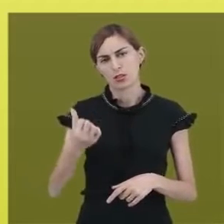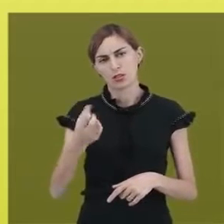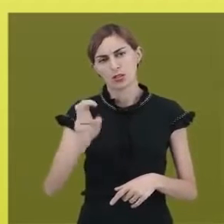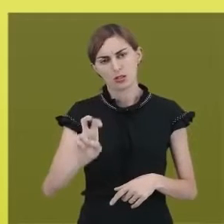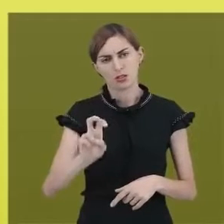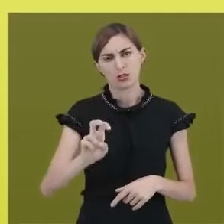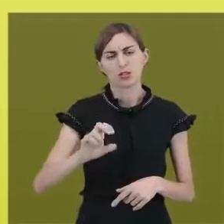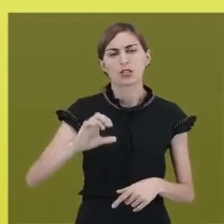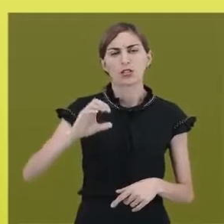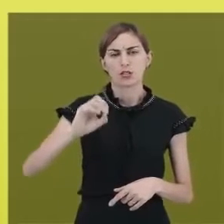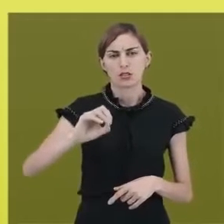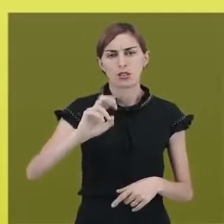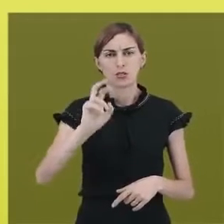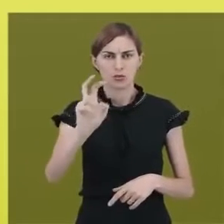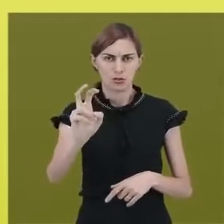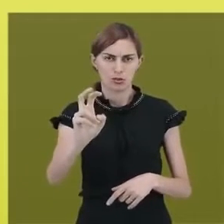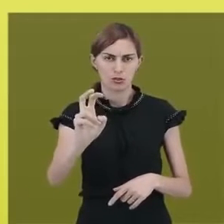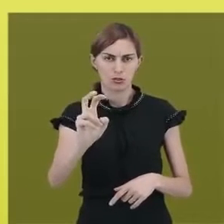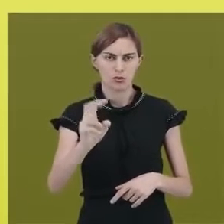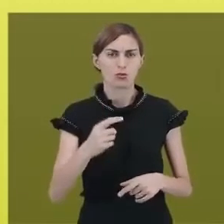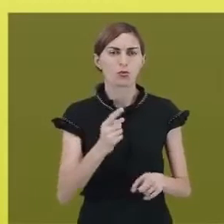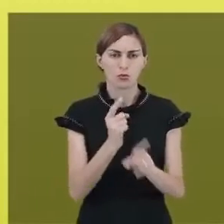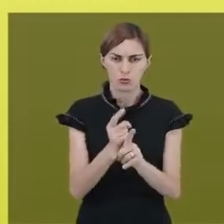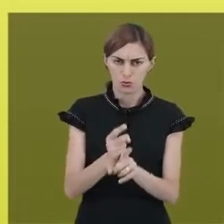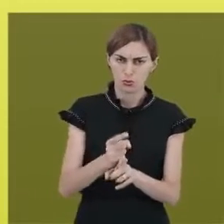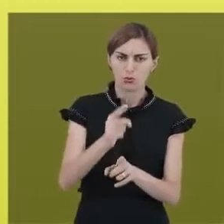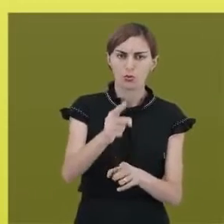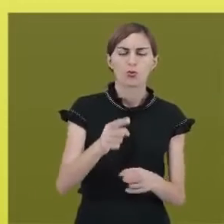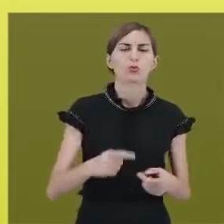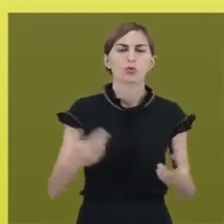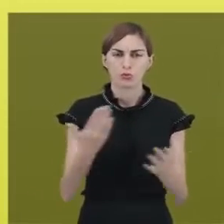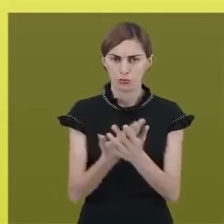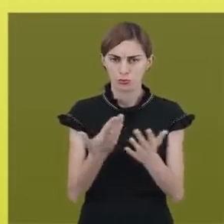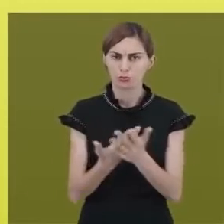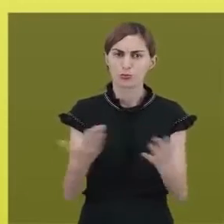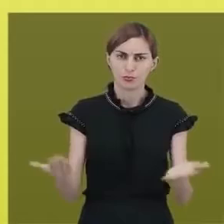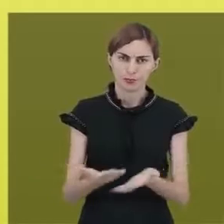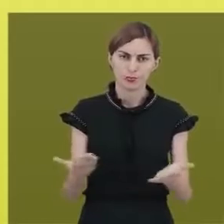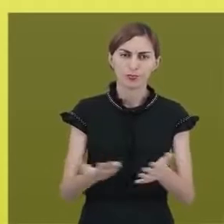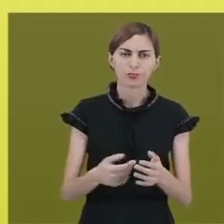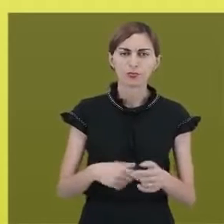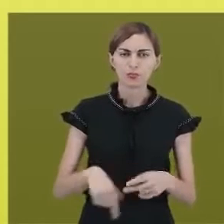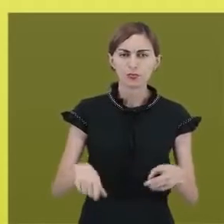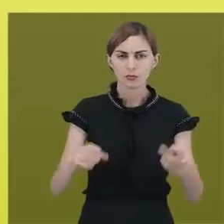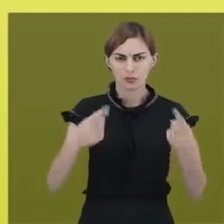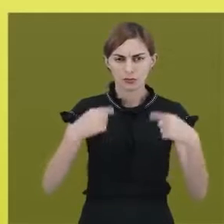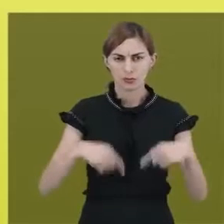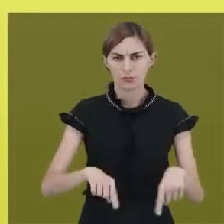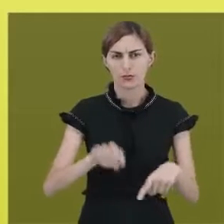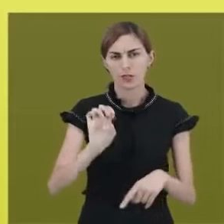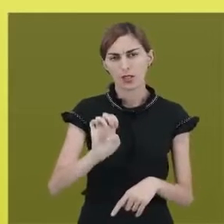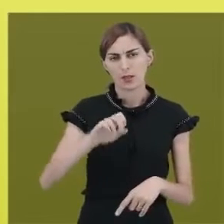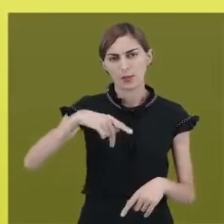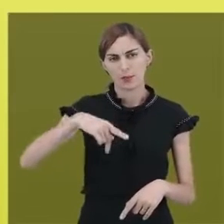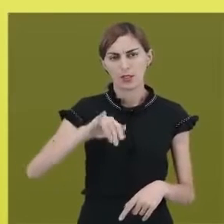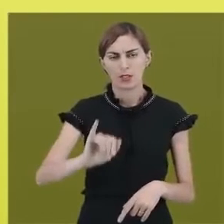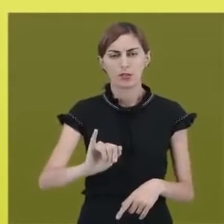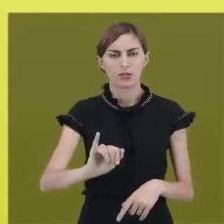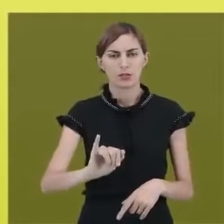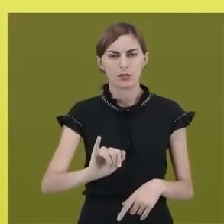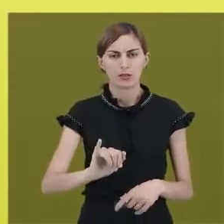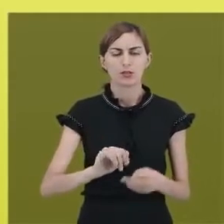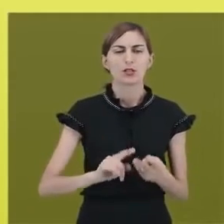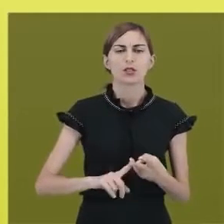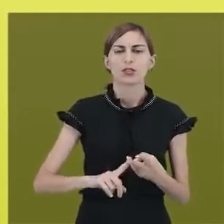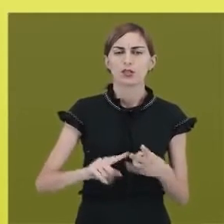da Comissão Interna de Prevenção de Acidentes, que nós vamos estudar ainda hoje na nossa competência. O EPI, que fala